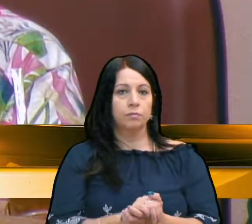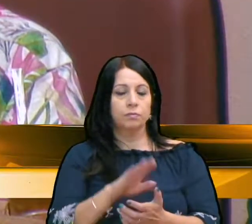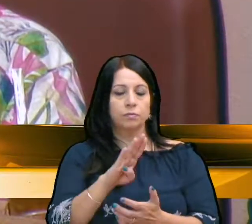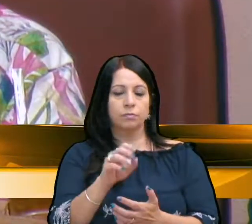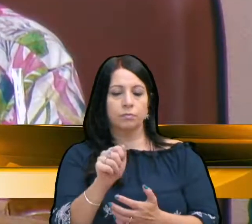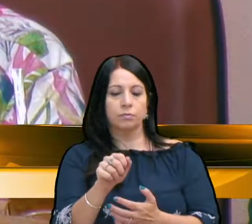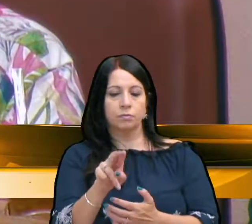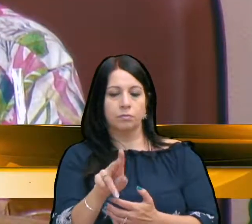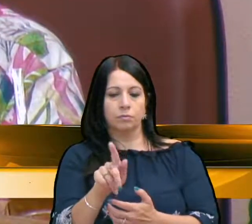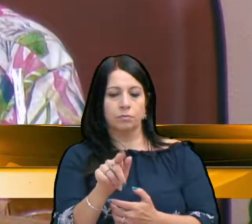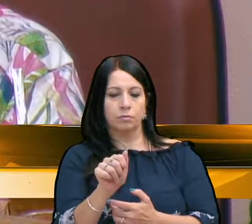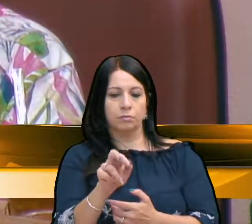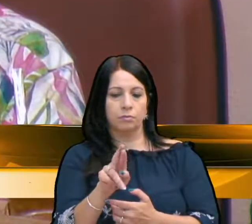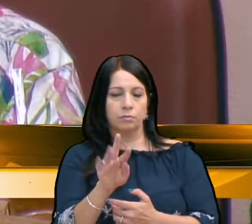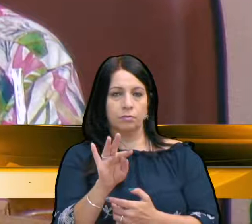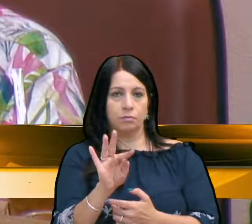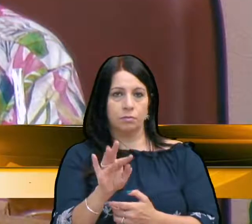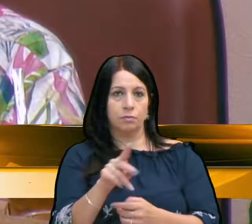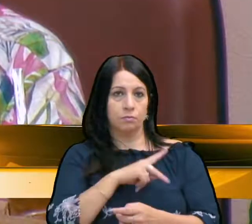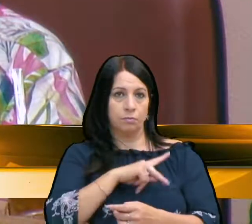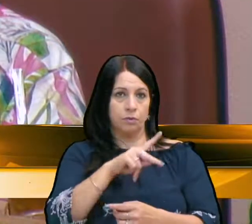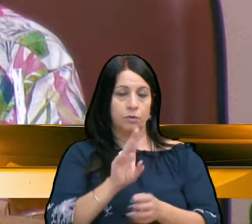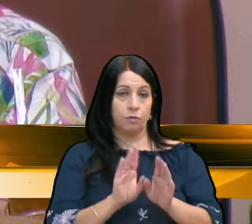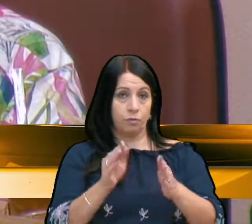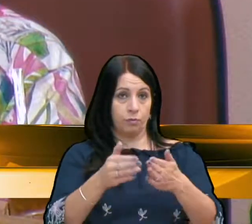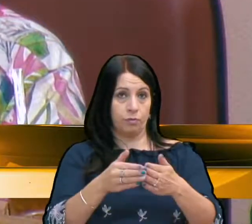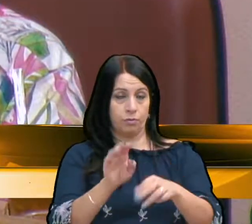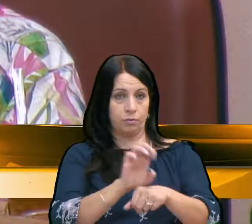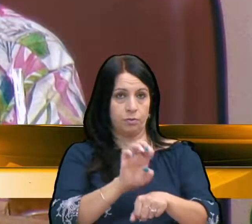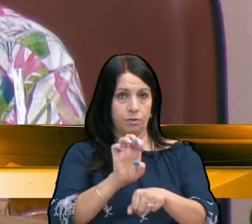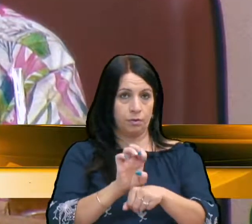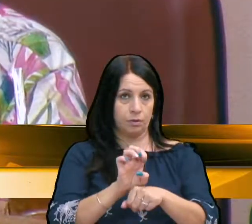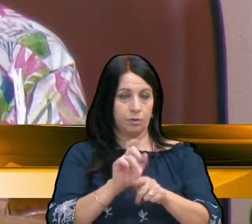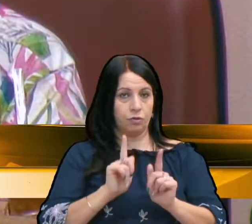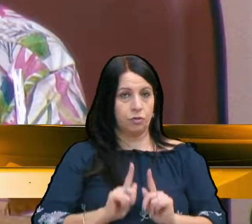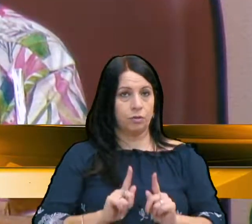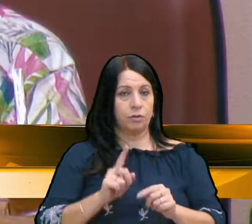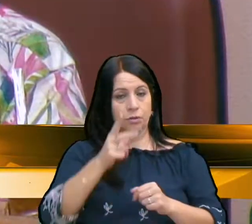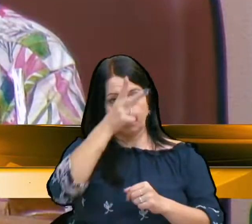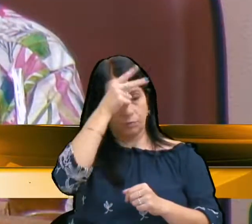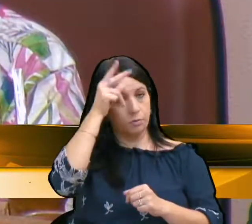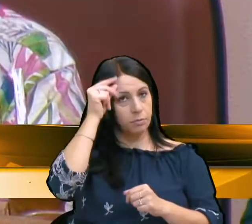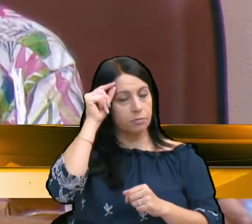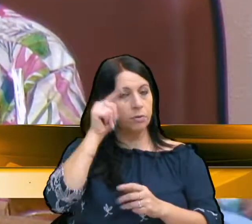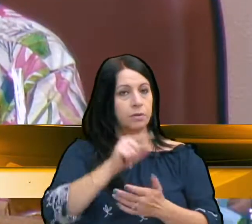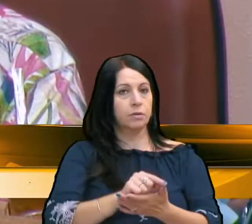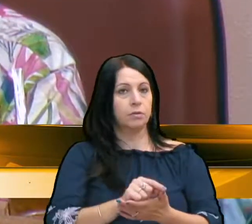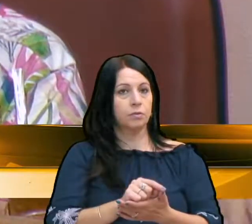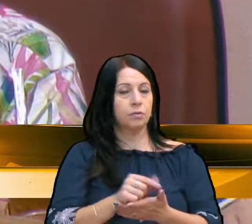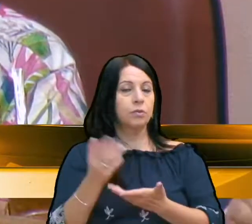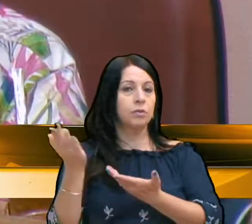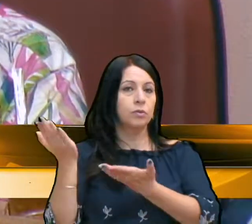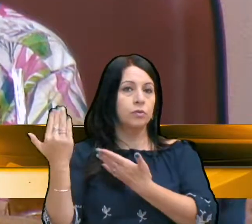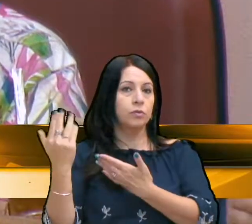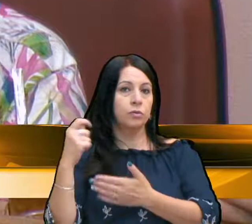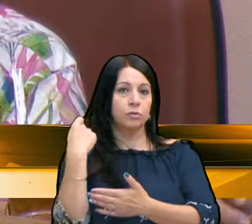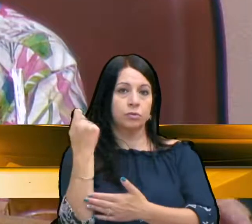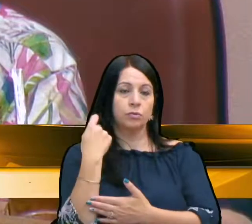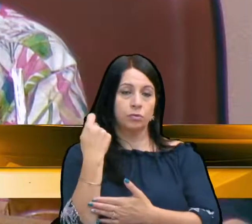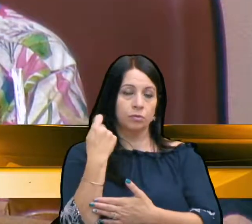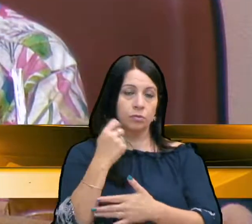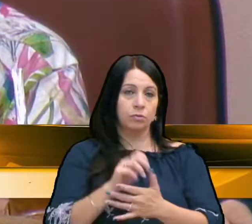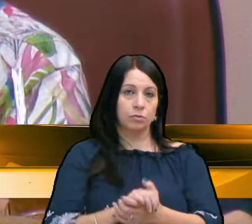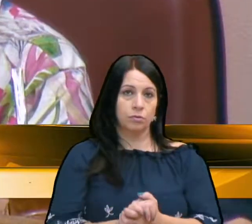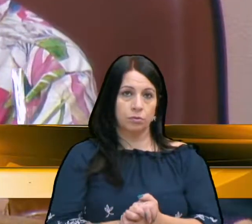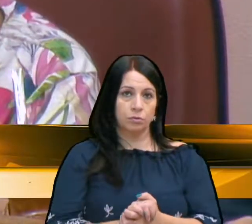Balgarten, presidente do Fórum Estadual de Gestores Municipais da Juventude do Rio Grande do